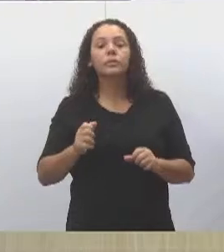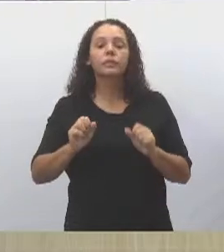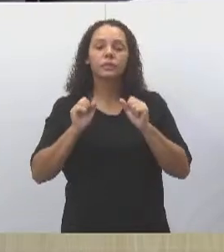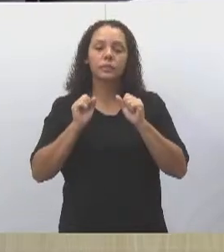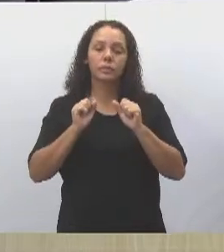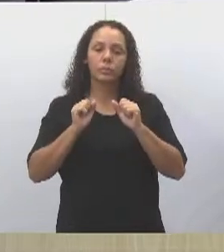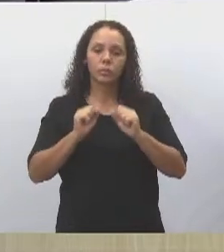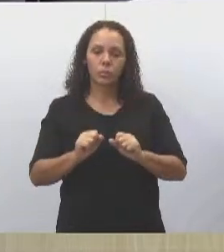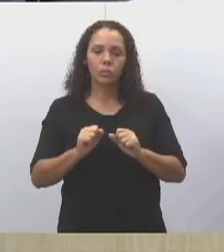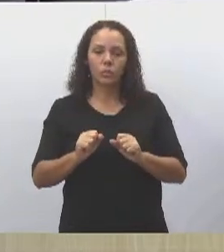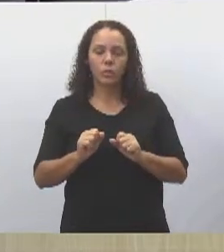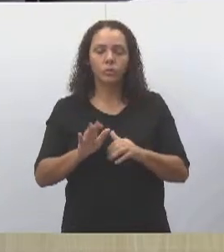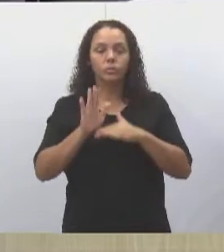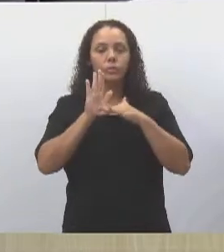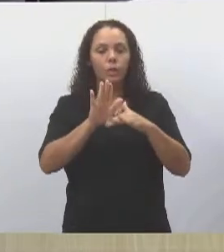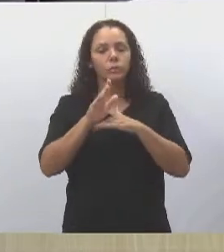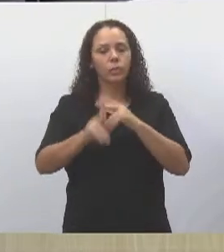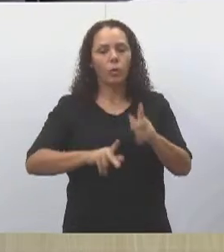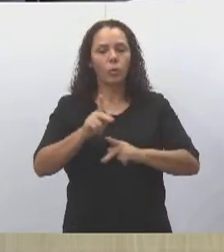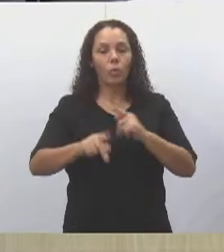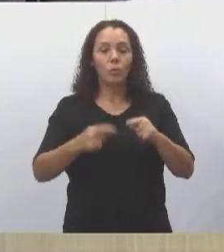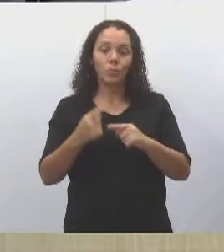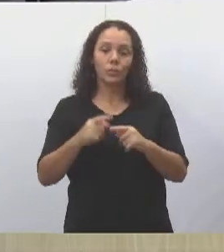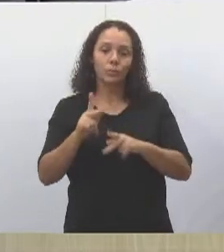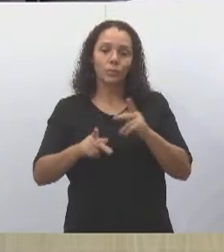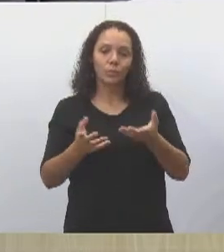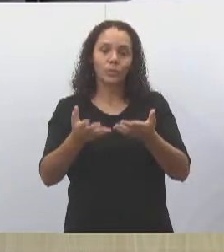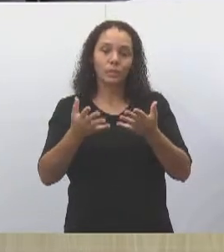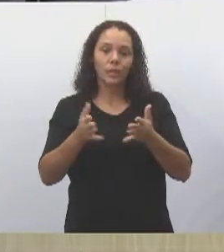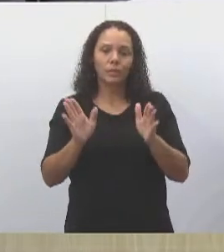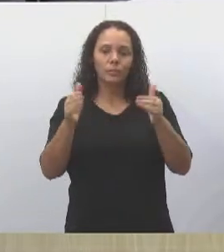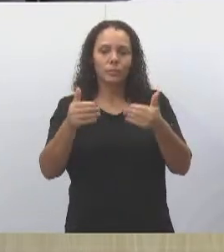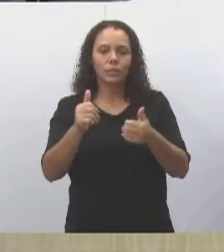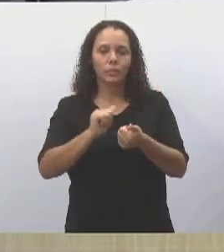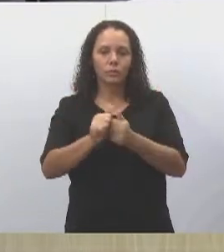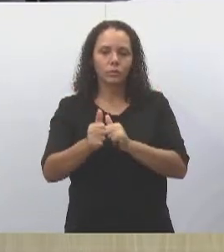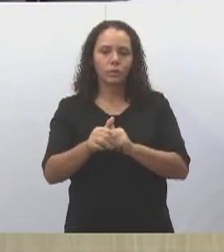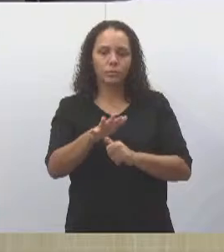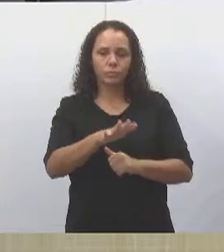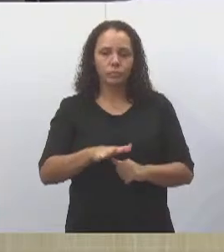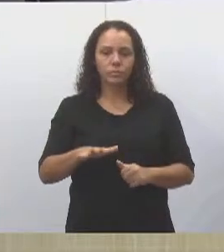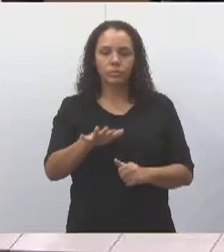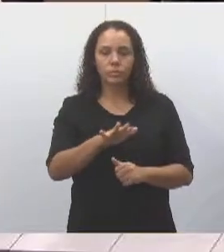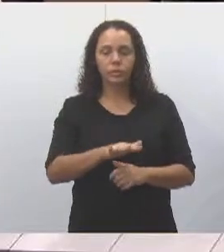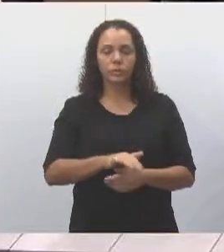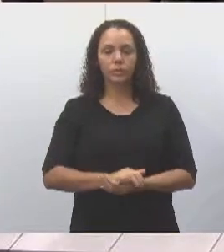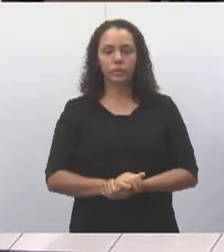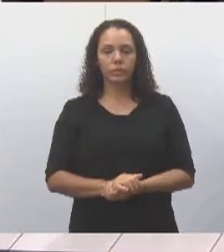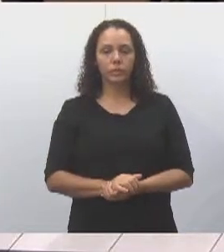poder atender a população que faz tanto essa cobrança em relação do esporte. Obrigado.